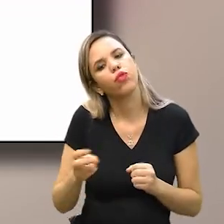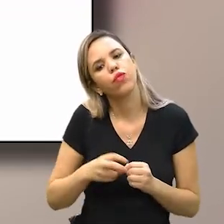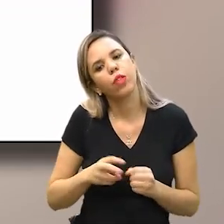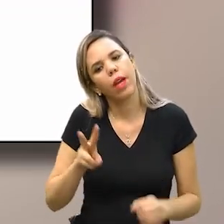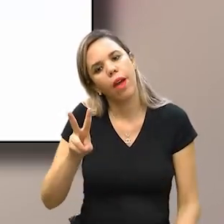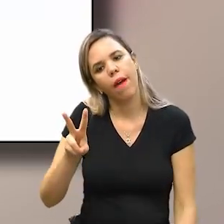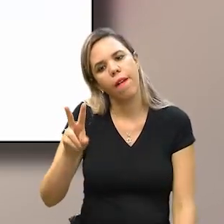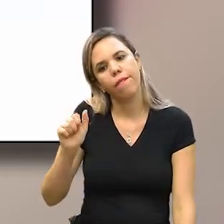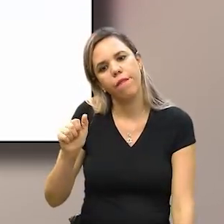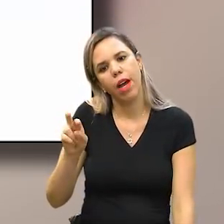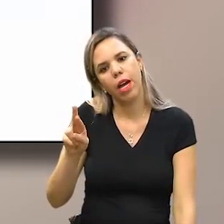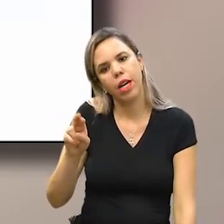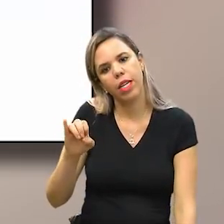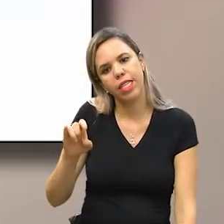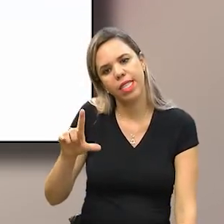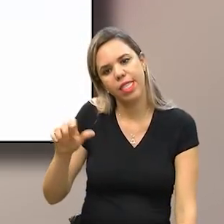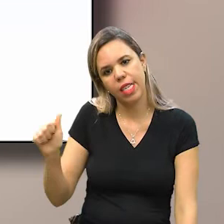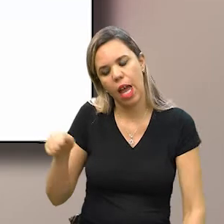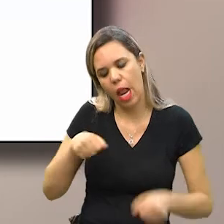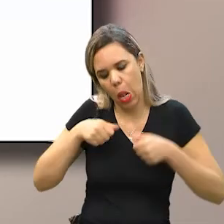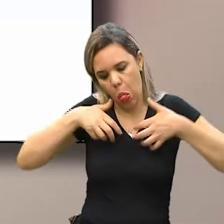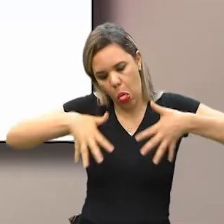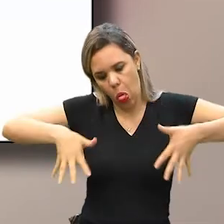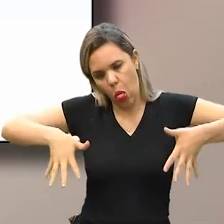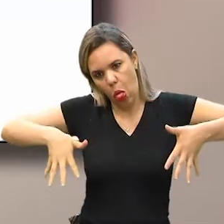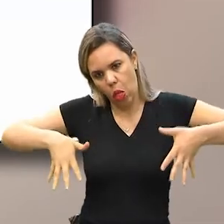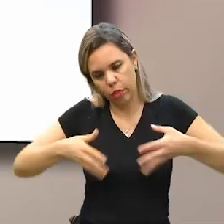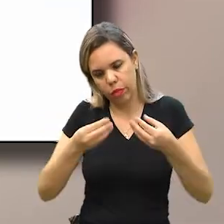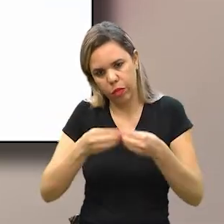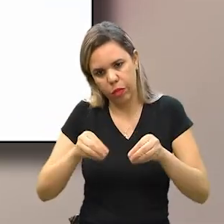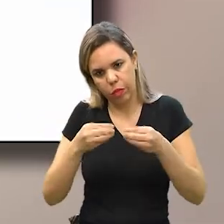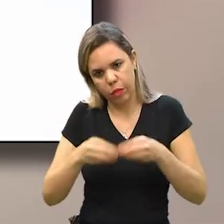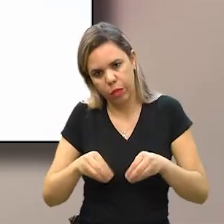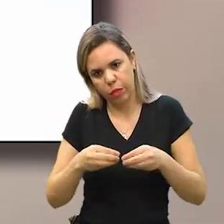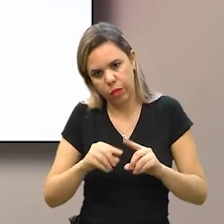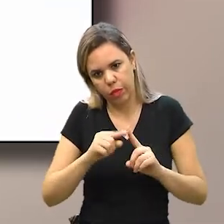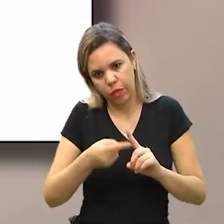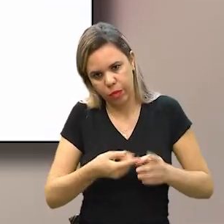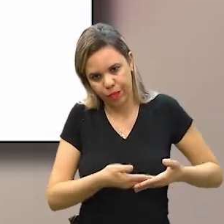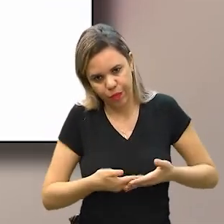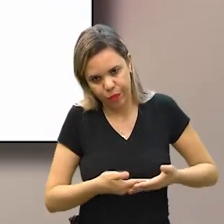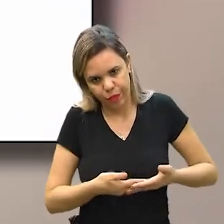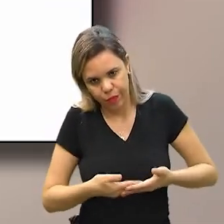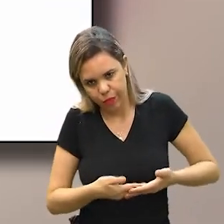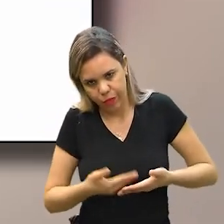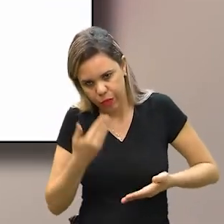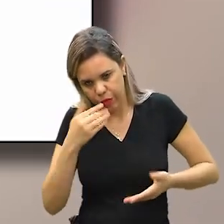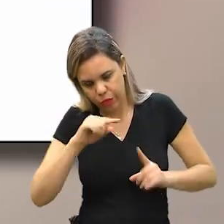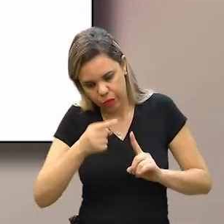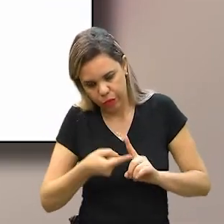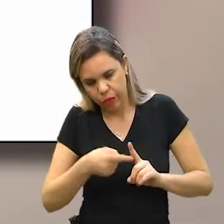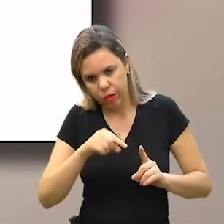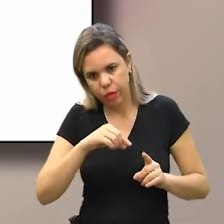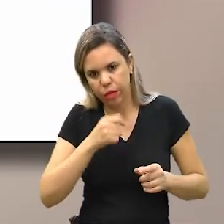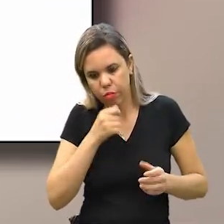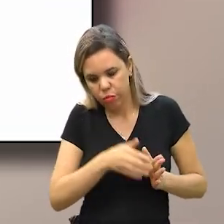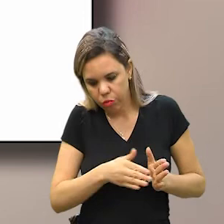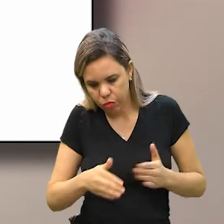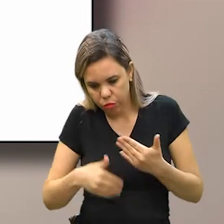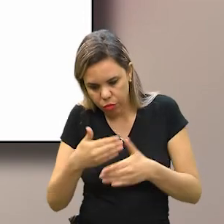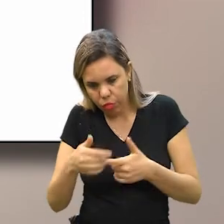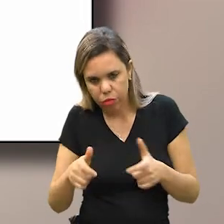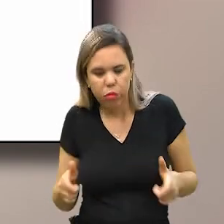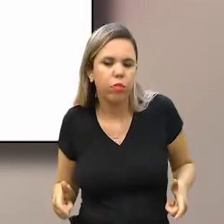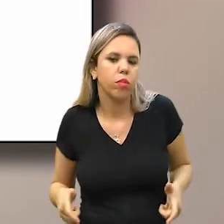o vírus da varicela vai se espalhar no corpo e pode comprometer o feto, pode comprometer a criancinha que está sendo